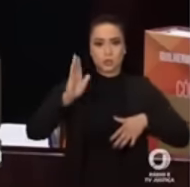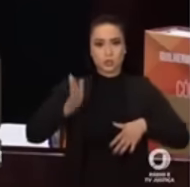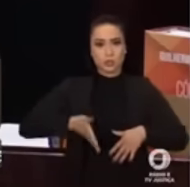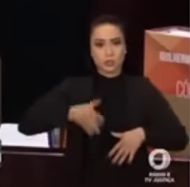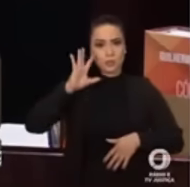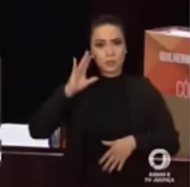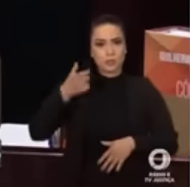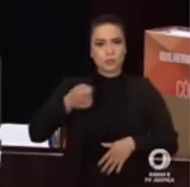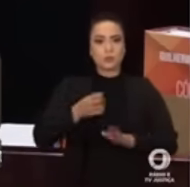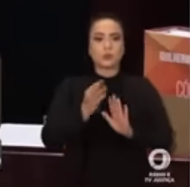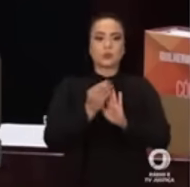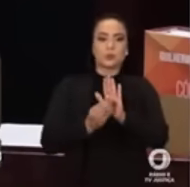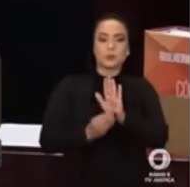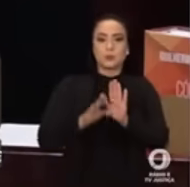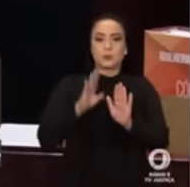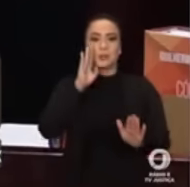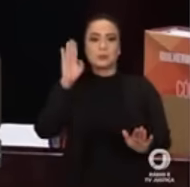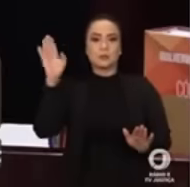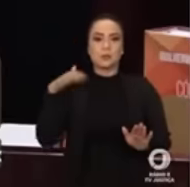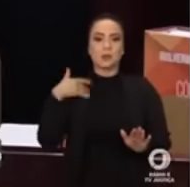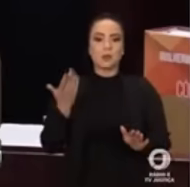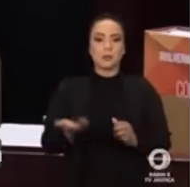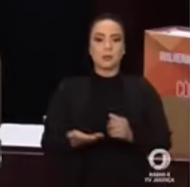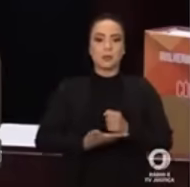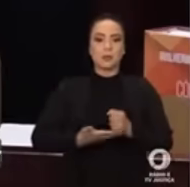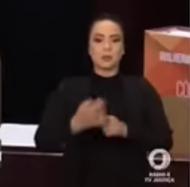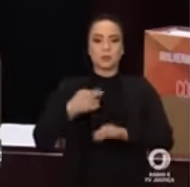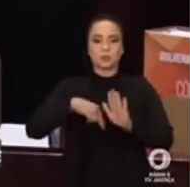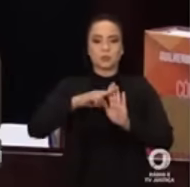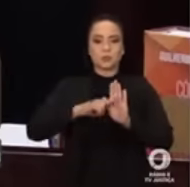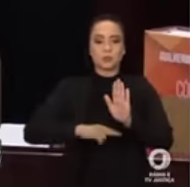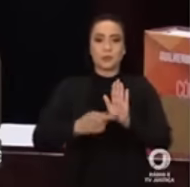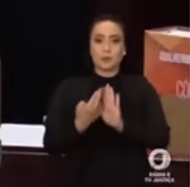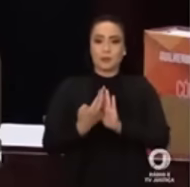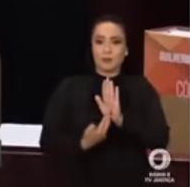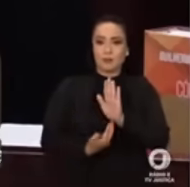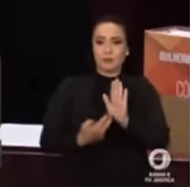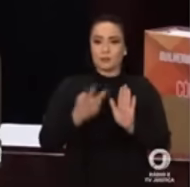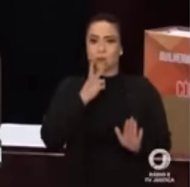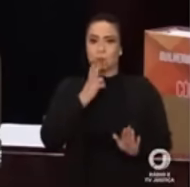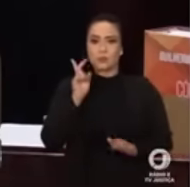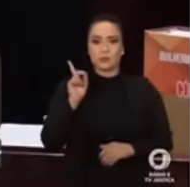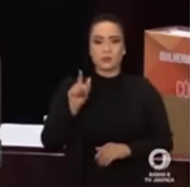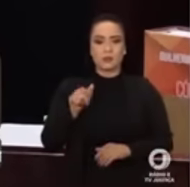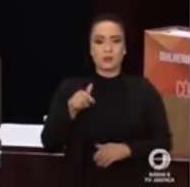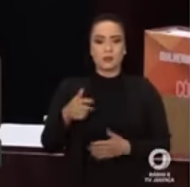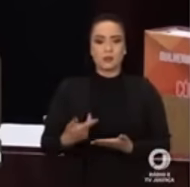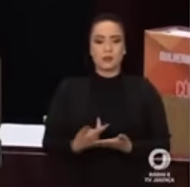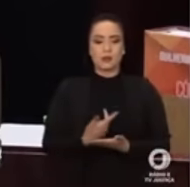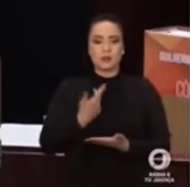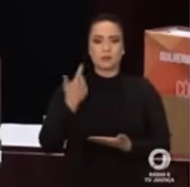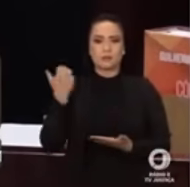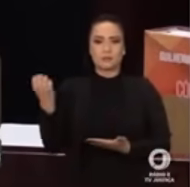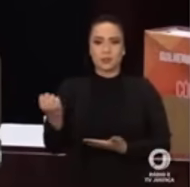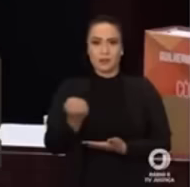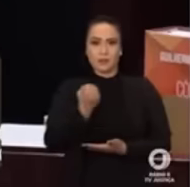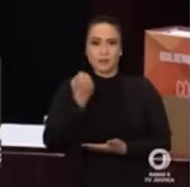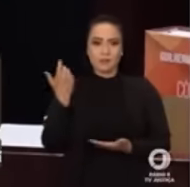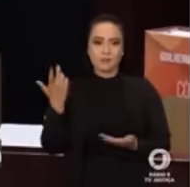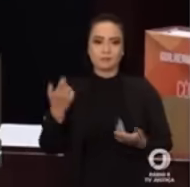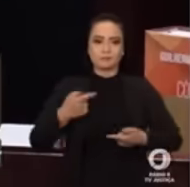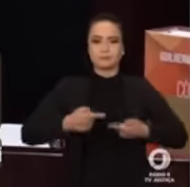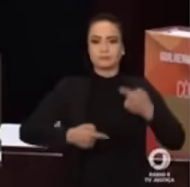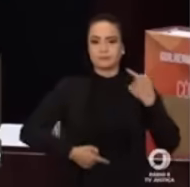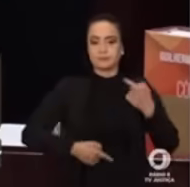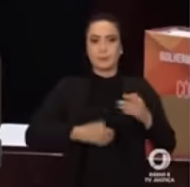na matéria e, principalmente, com base nas normas regimentais. Eu acho que seria um casuísmo gravíssimo, e aí quebraria o princípio